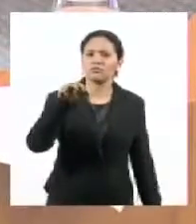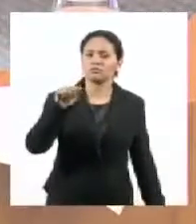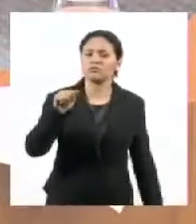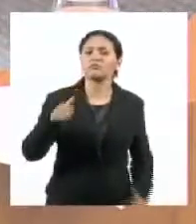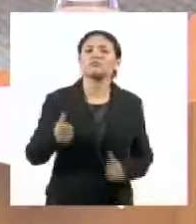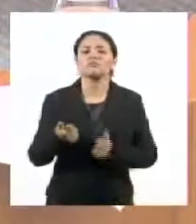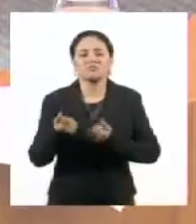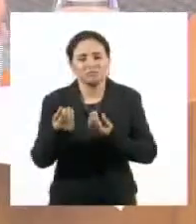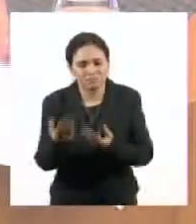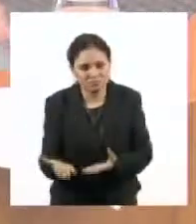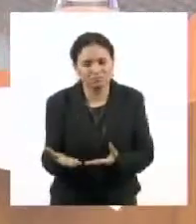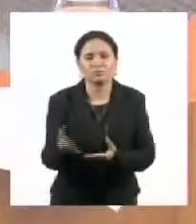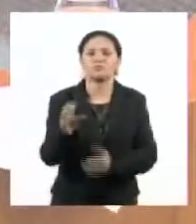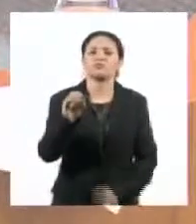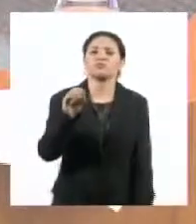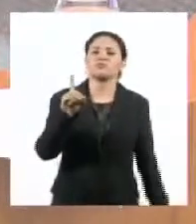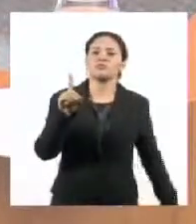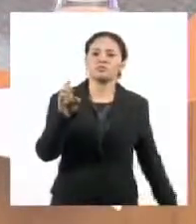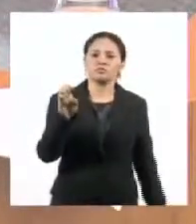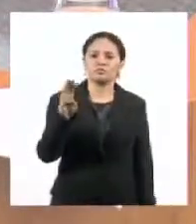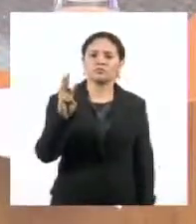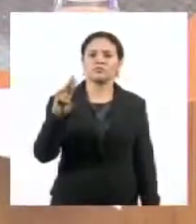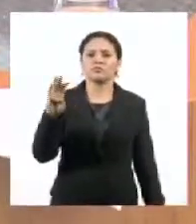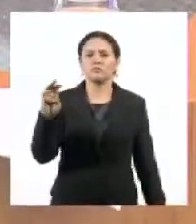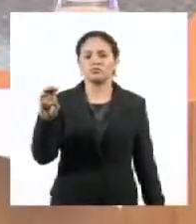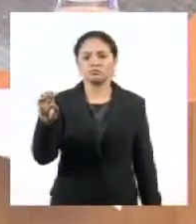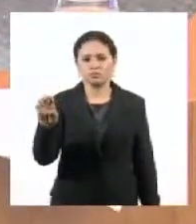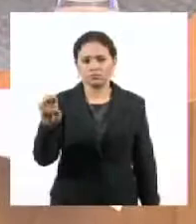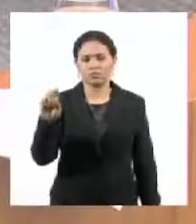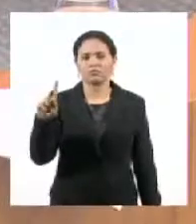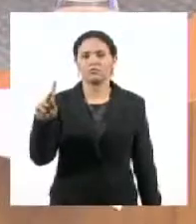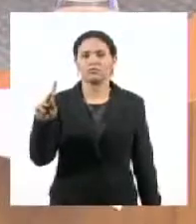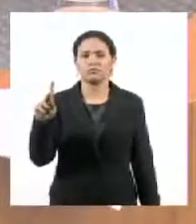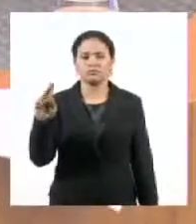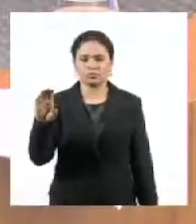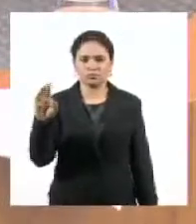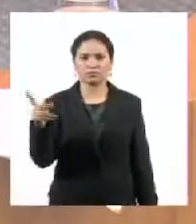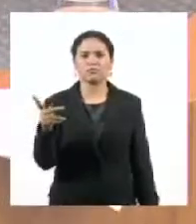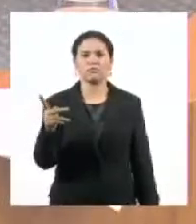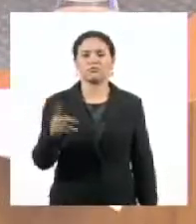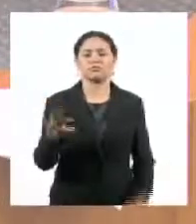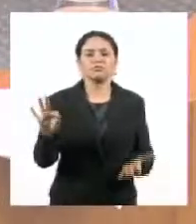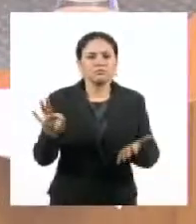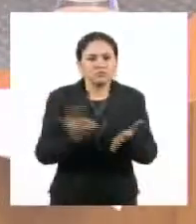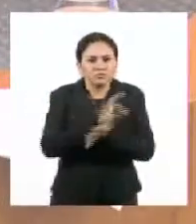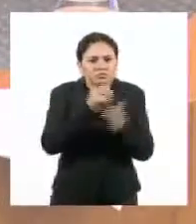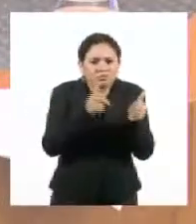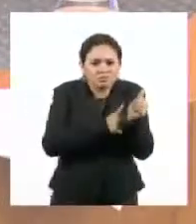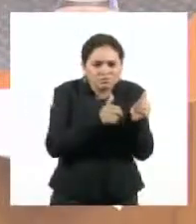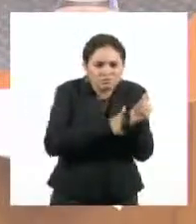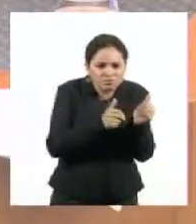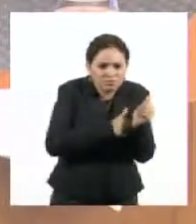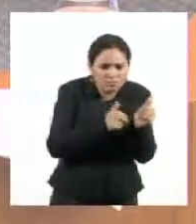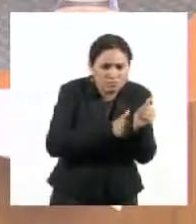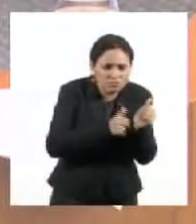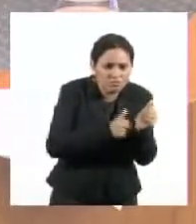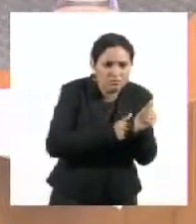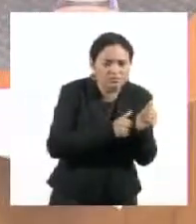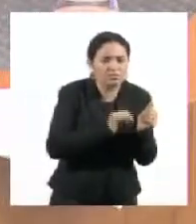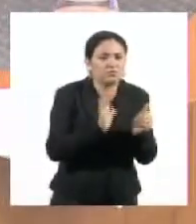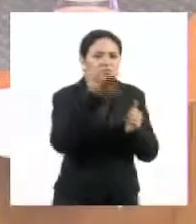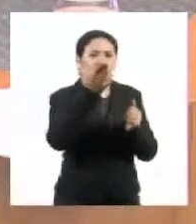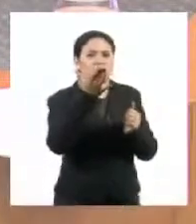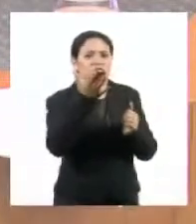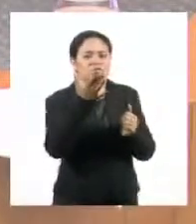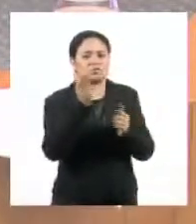A apropriação também do patrimônio particular, o contrato secreto realizado com a Odebrecht, ou